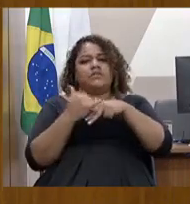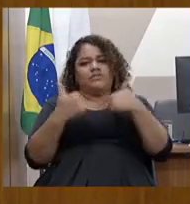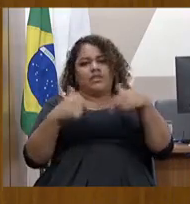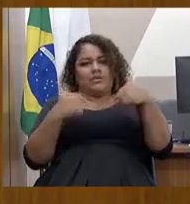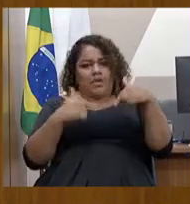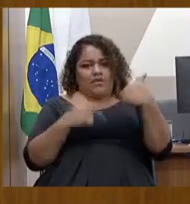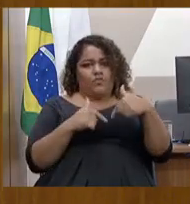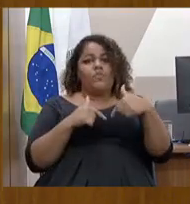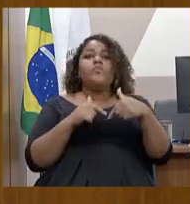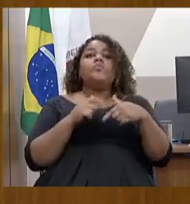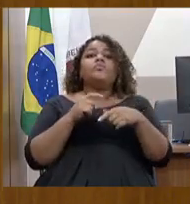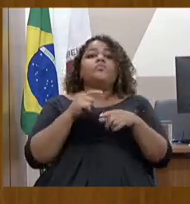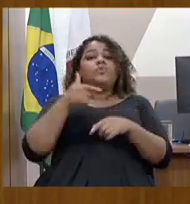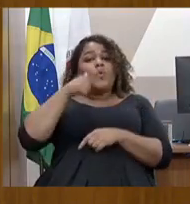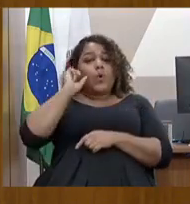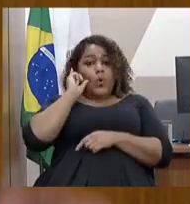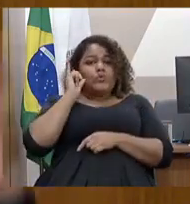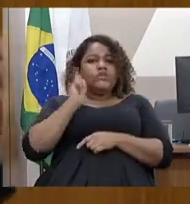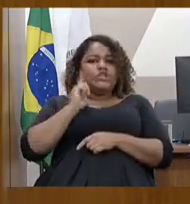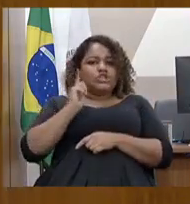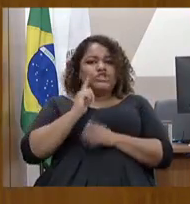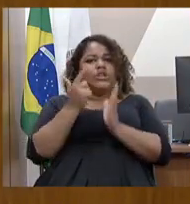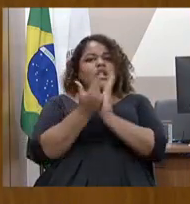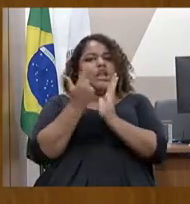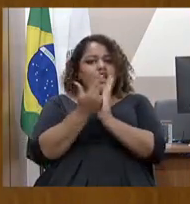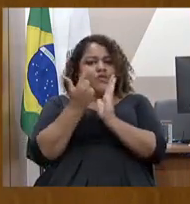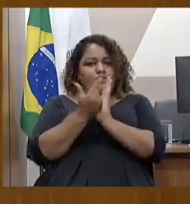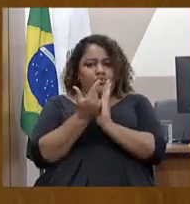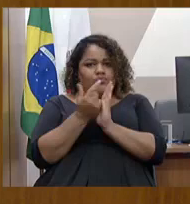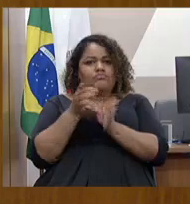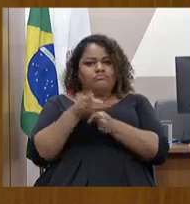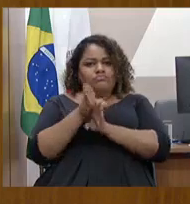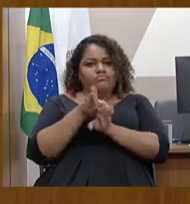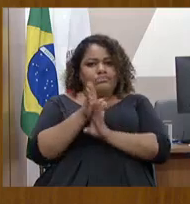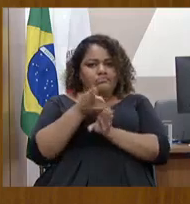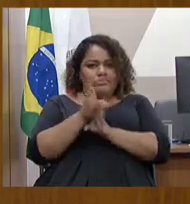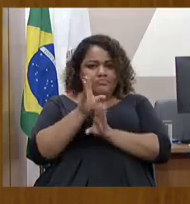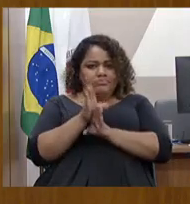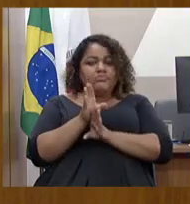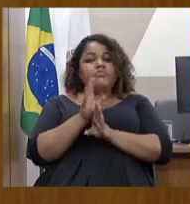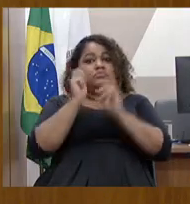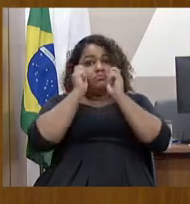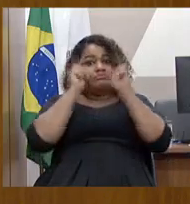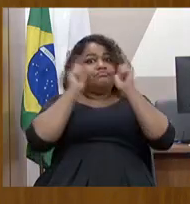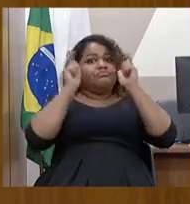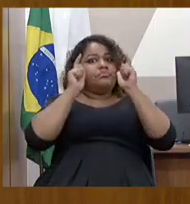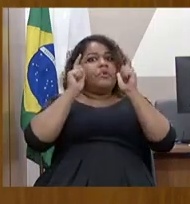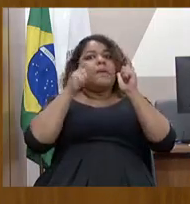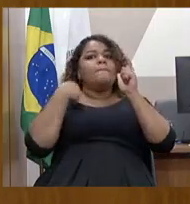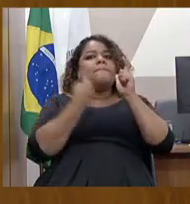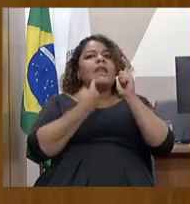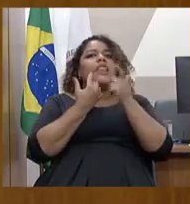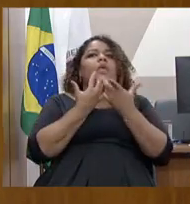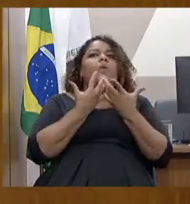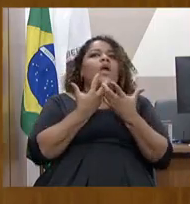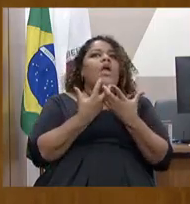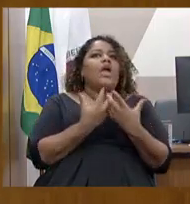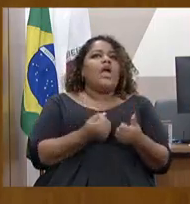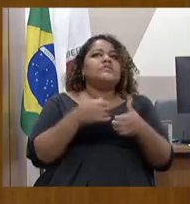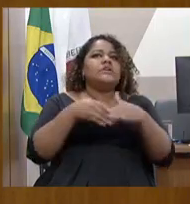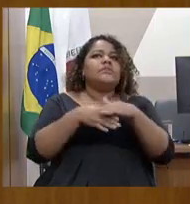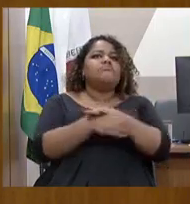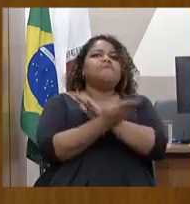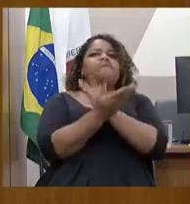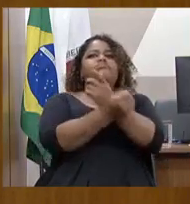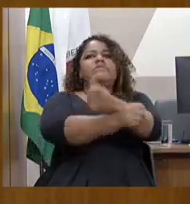cartilha sobre de olho aberto para não virar escravo então além de trazer essas informações eu levo para o bar